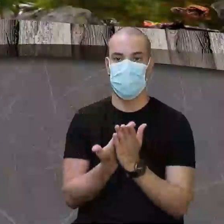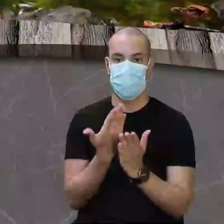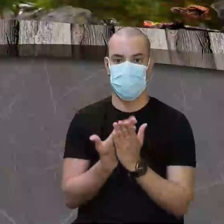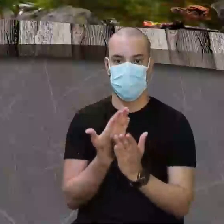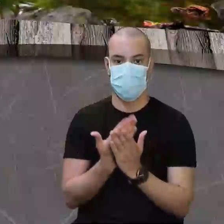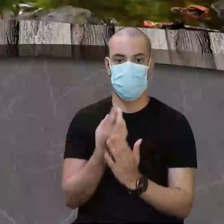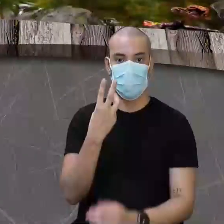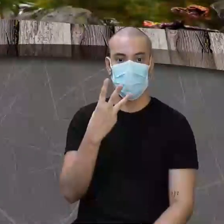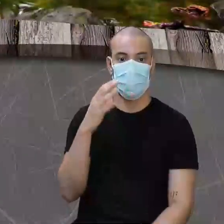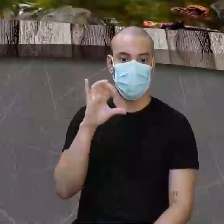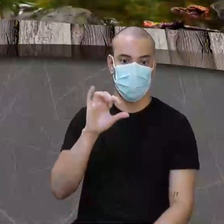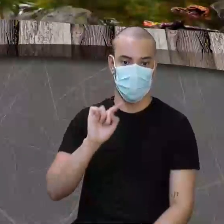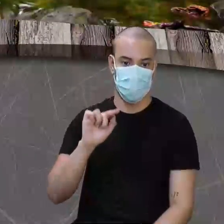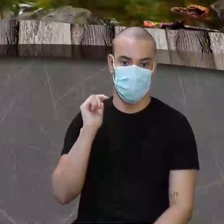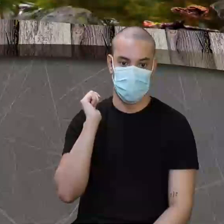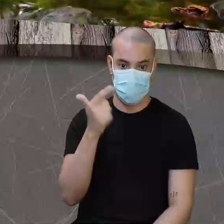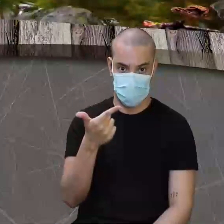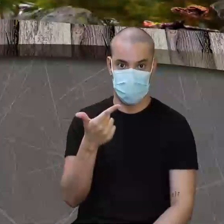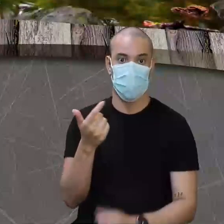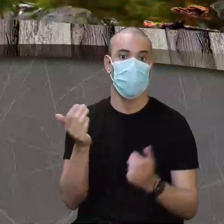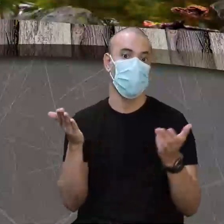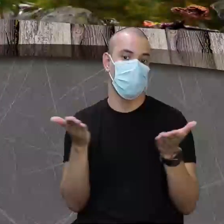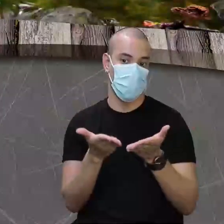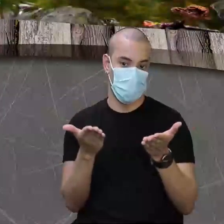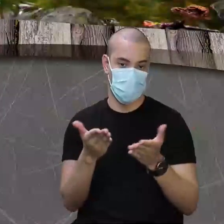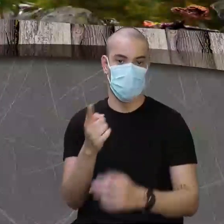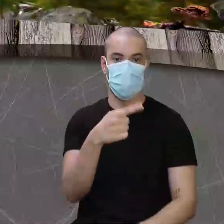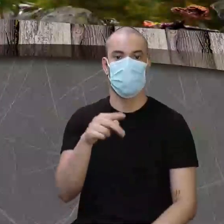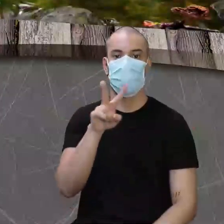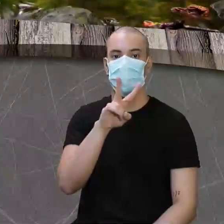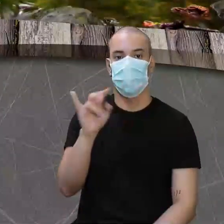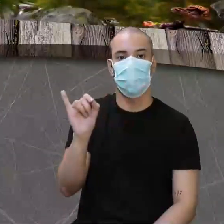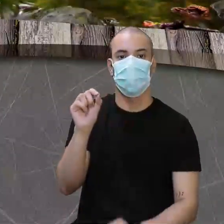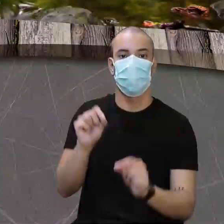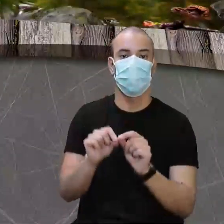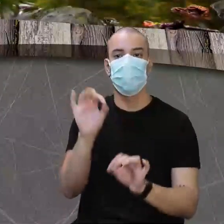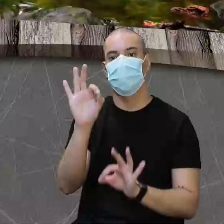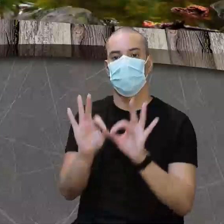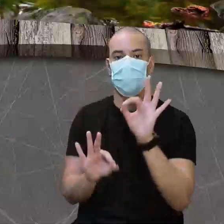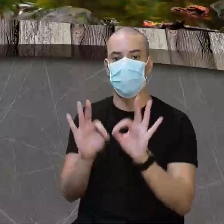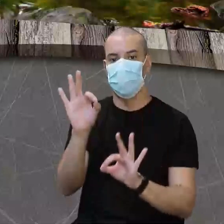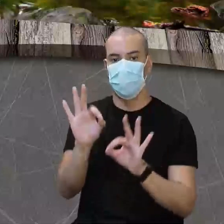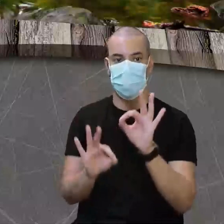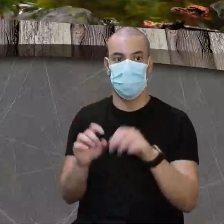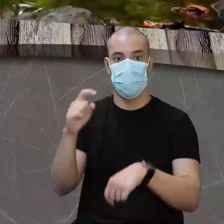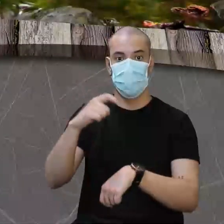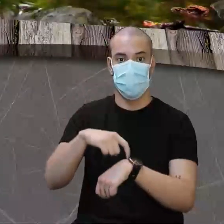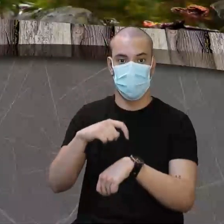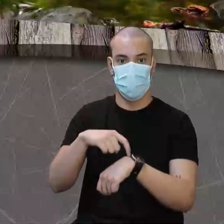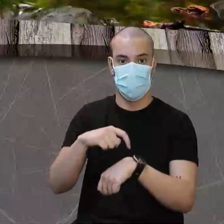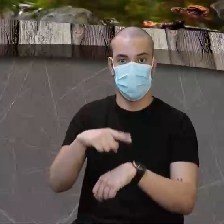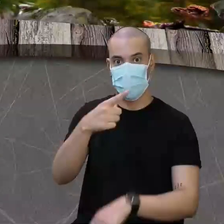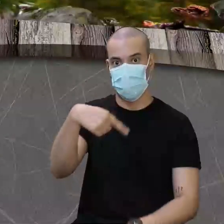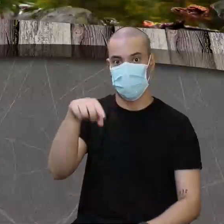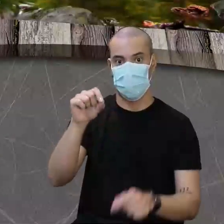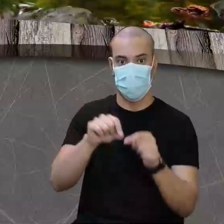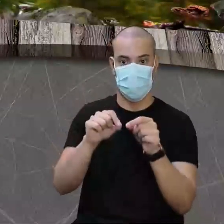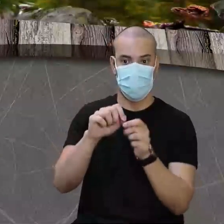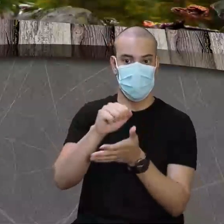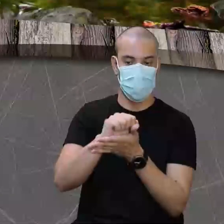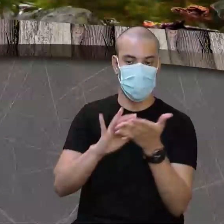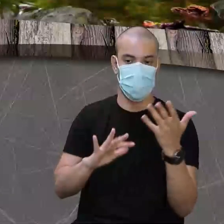aula 39.2. E agora, você vai construir aí, né? Vai dar aquele tempinho para você fazer a sua